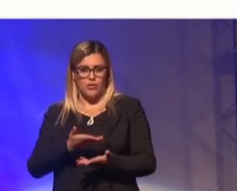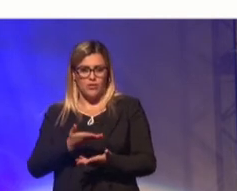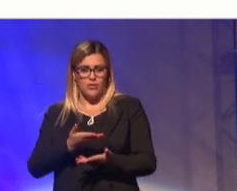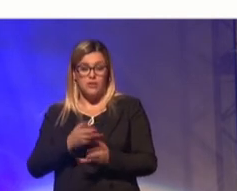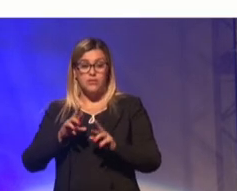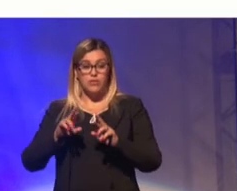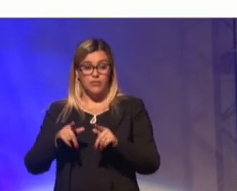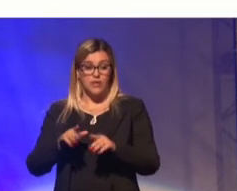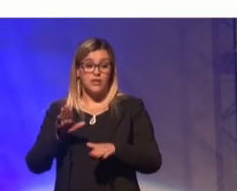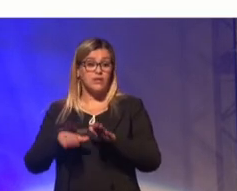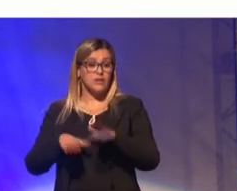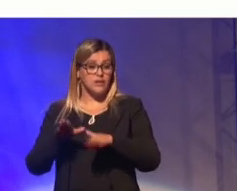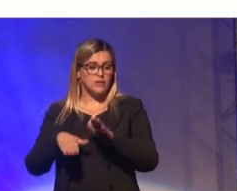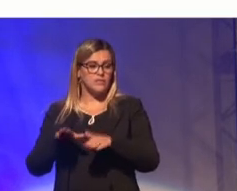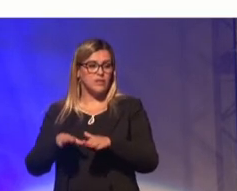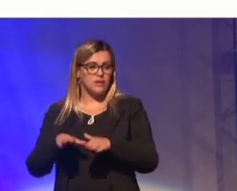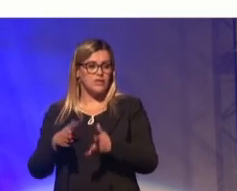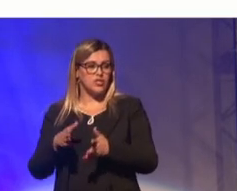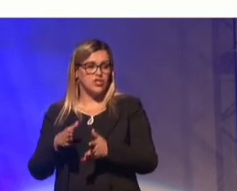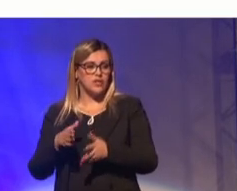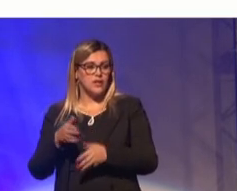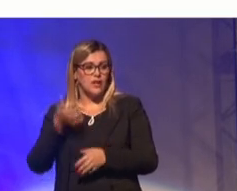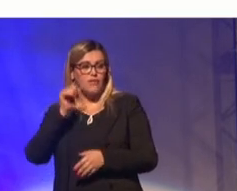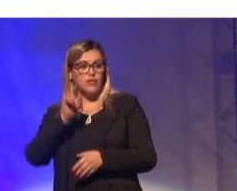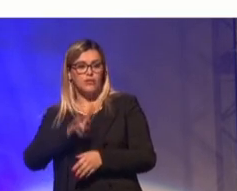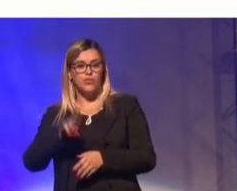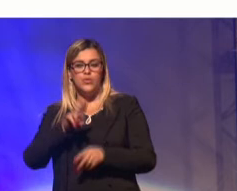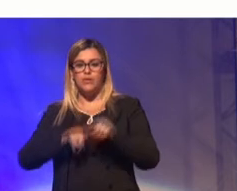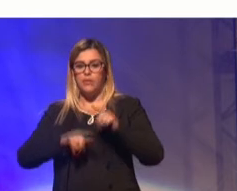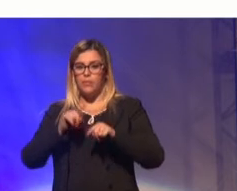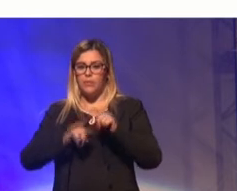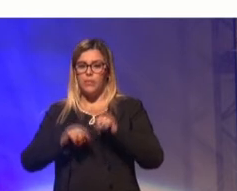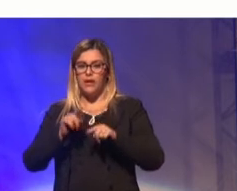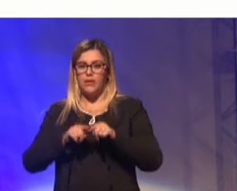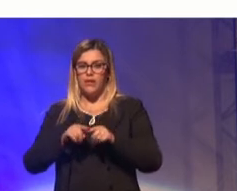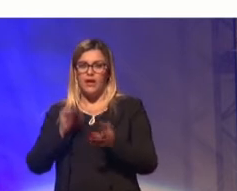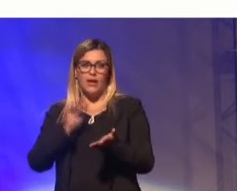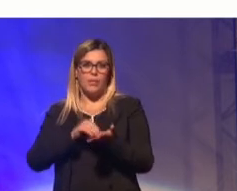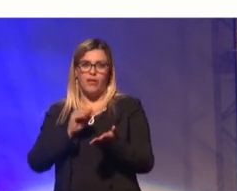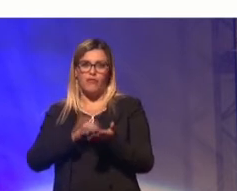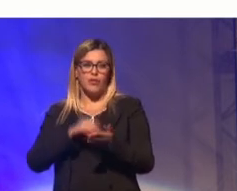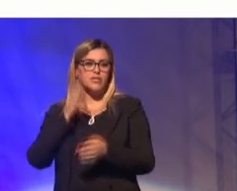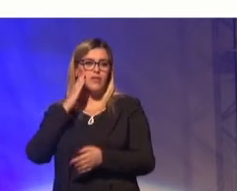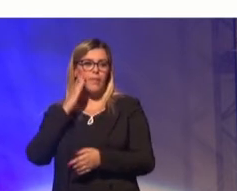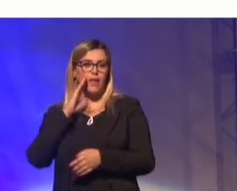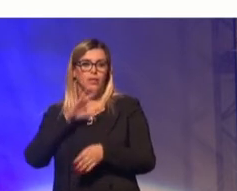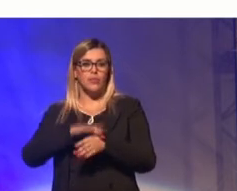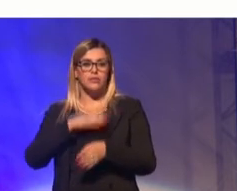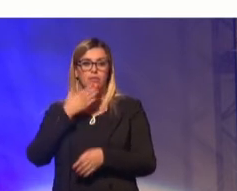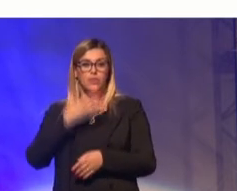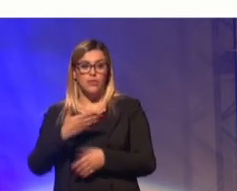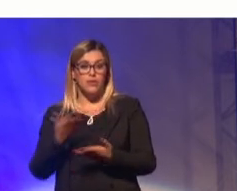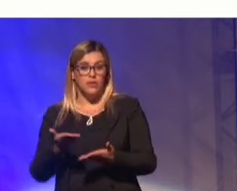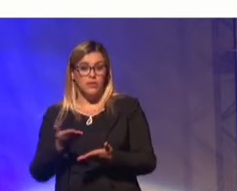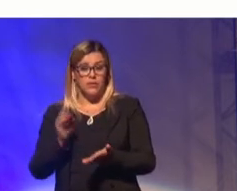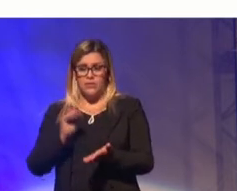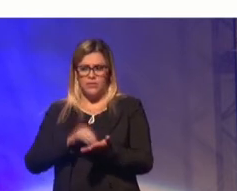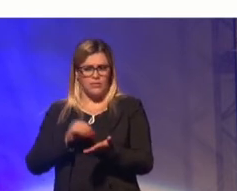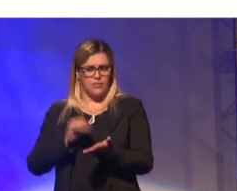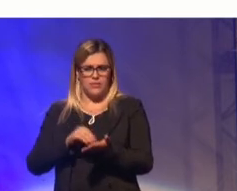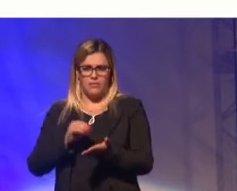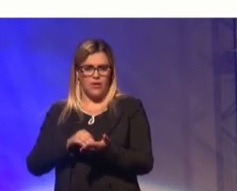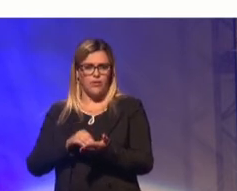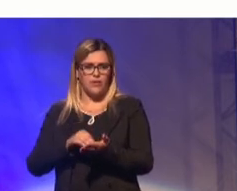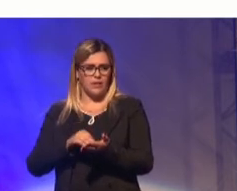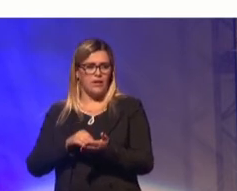coisas diferentes. E às vezes a gente deixa de usar com o argumento de que faltam evidências. E que, na verdade, não é a falta de evidência